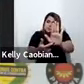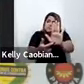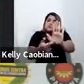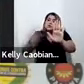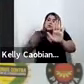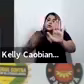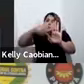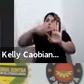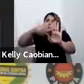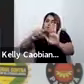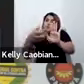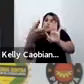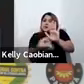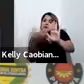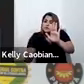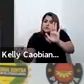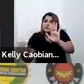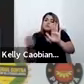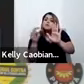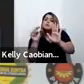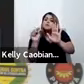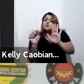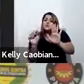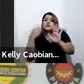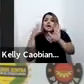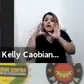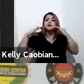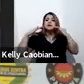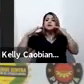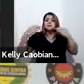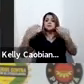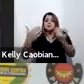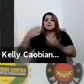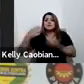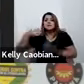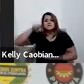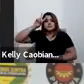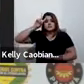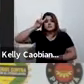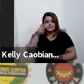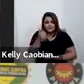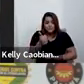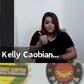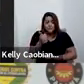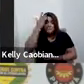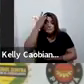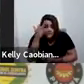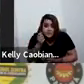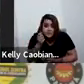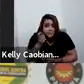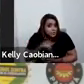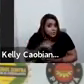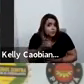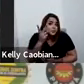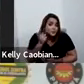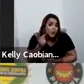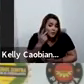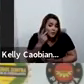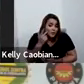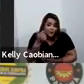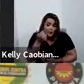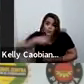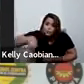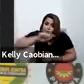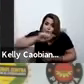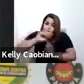apresentada na Assembleia da última segunda-feira, tá? Mas amanhã estaremos todos aqui novamente, juntos, porque é uma delícia passar esse tempo